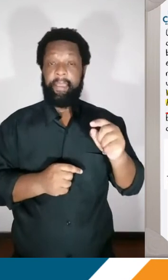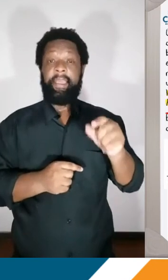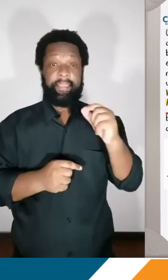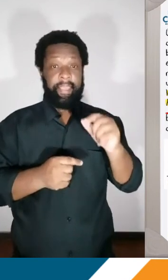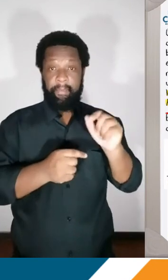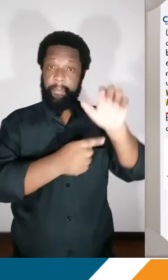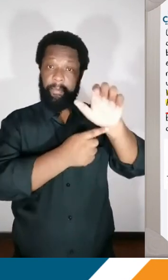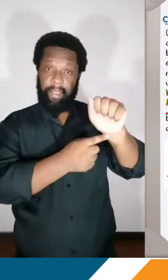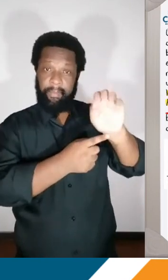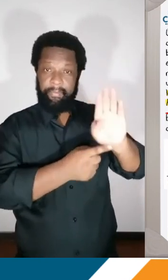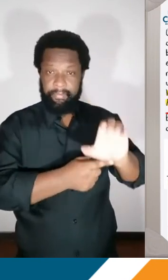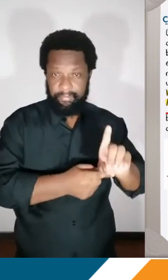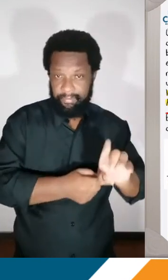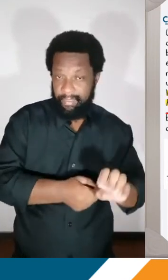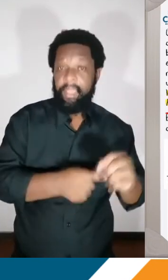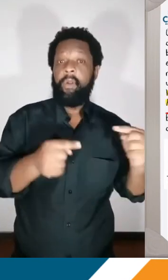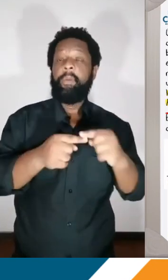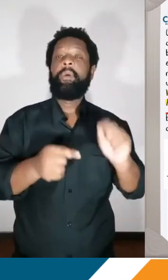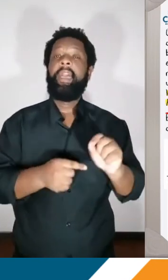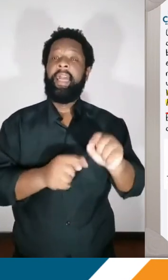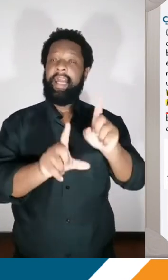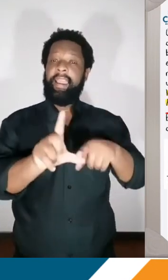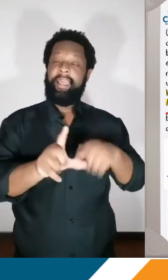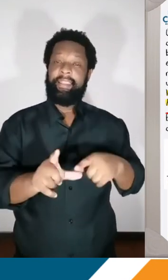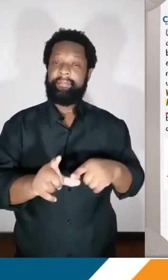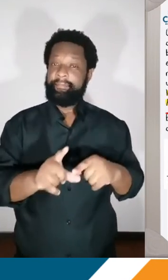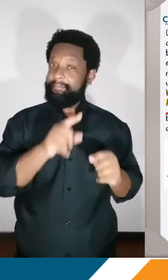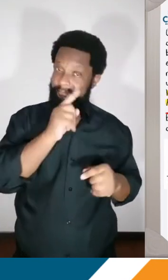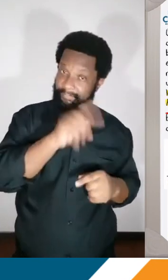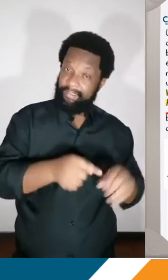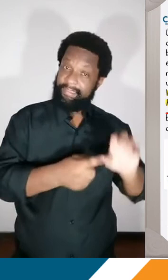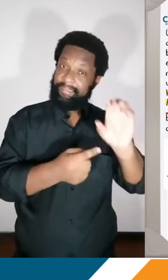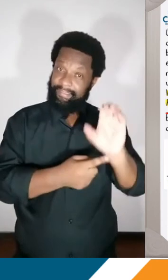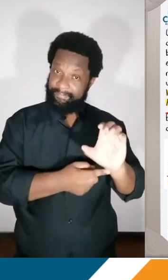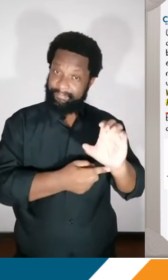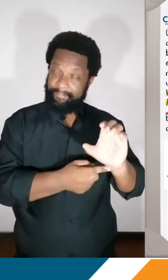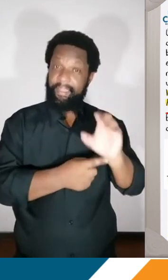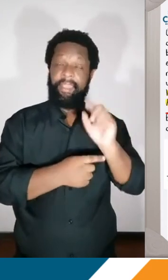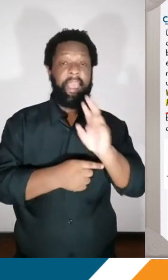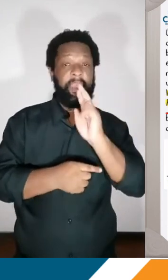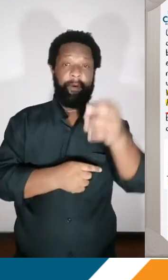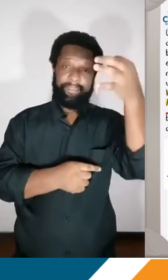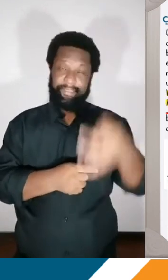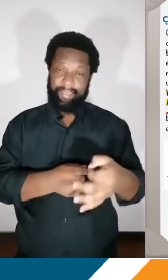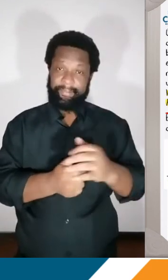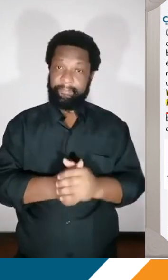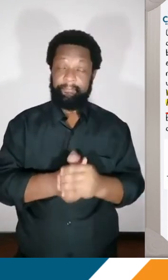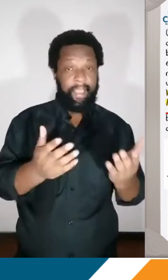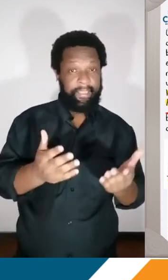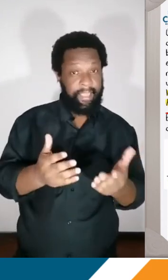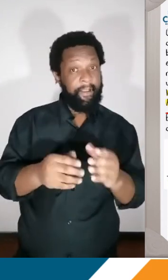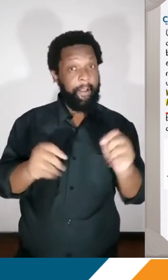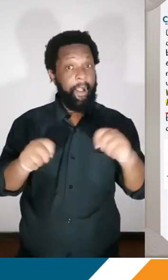sobraram, que representa uma função de segundo grau, é na nossa letra C, que é a resposta correta aí. Só